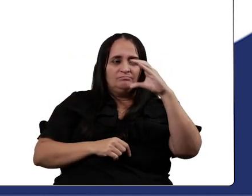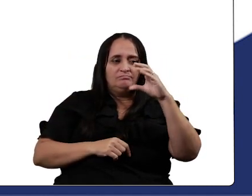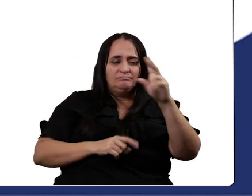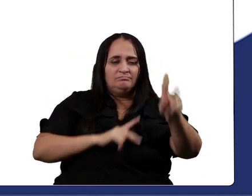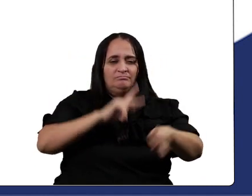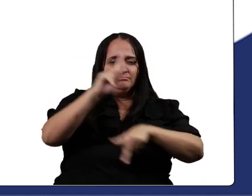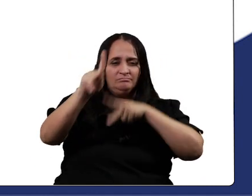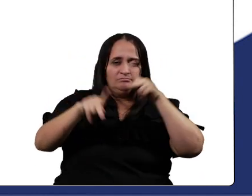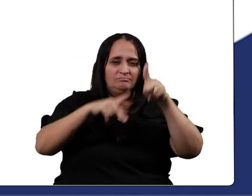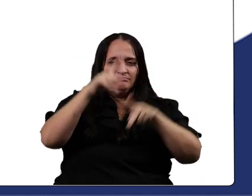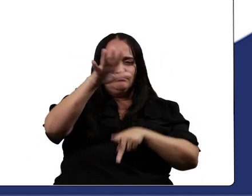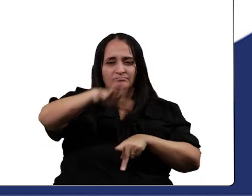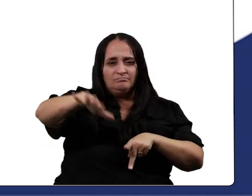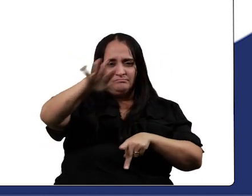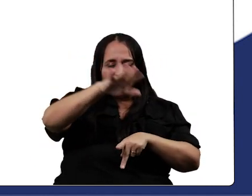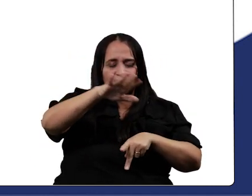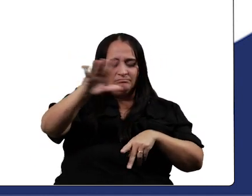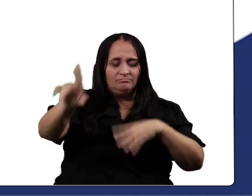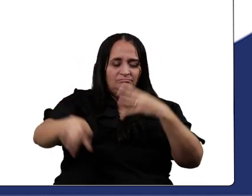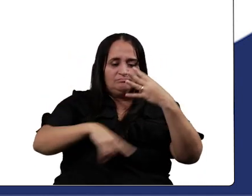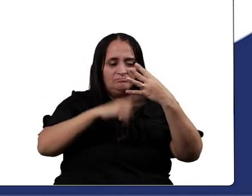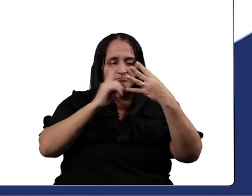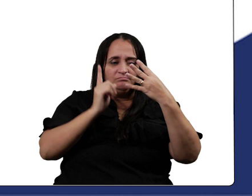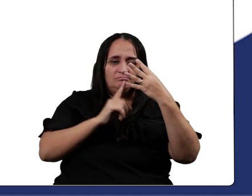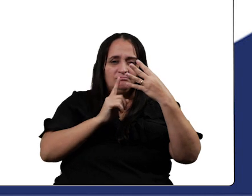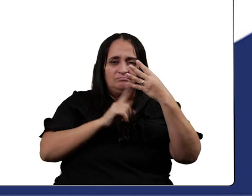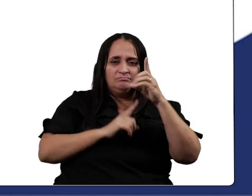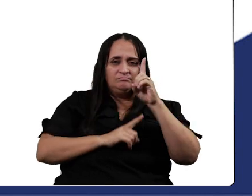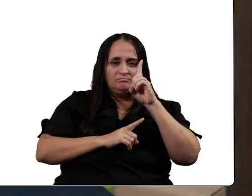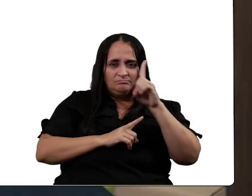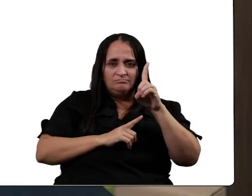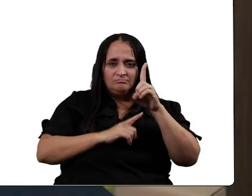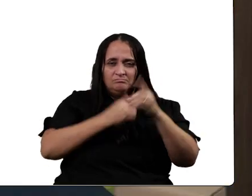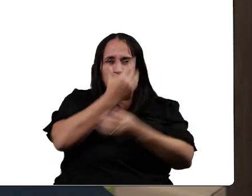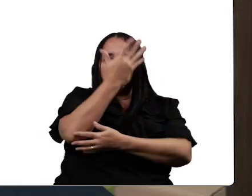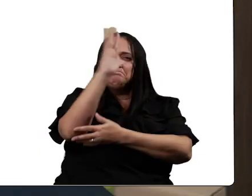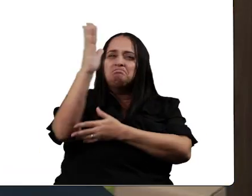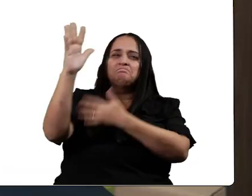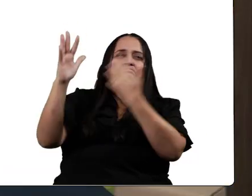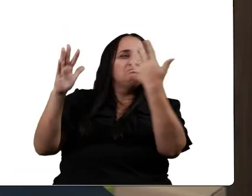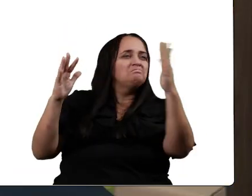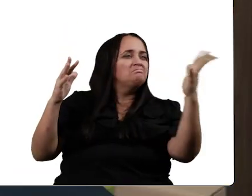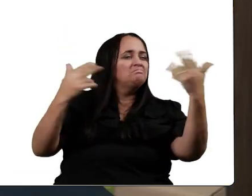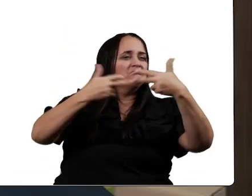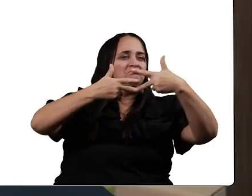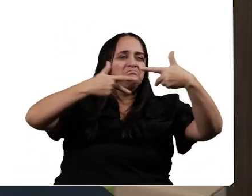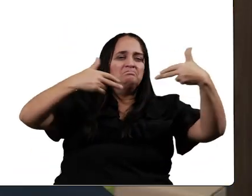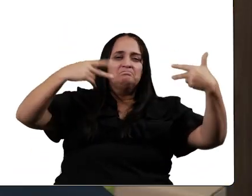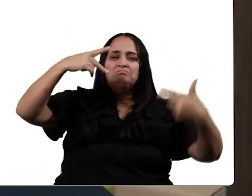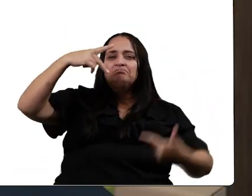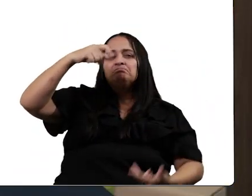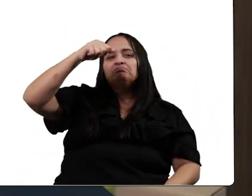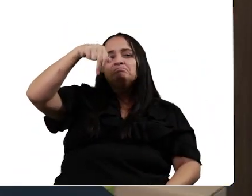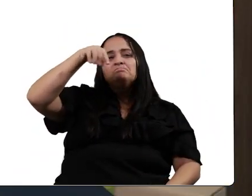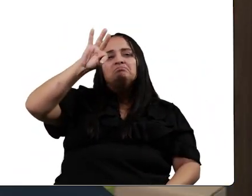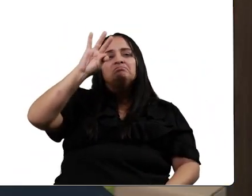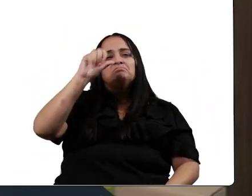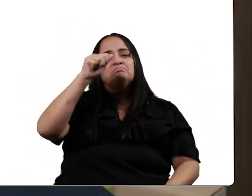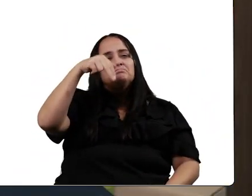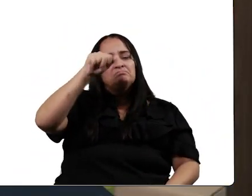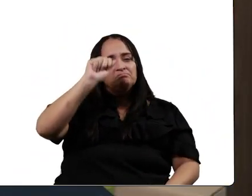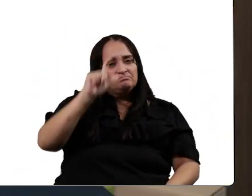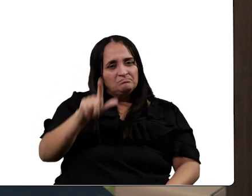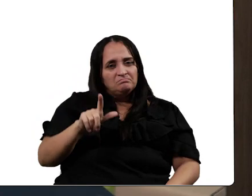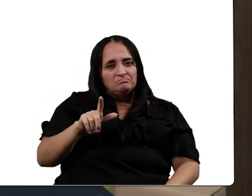C, público. Ou letra D, Pantanal. Olha, você